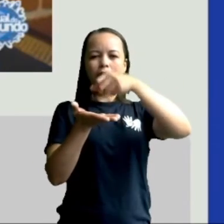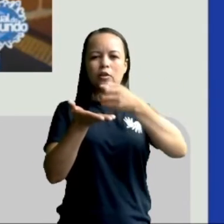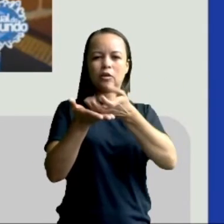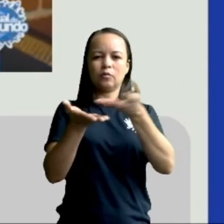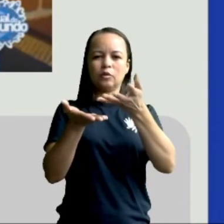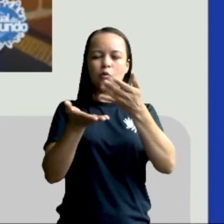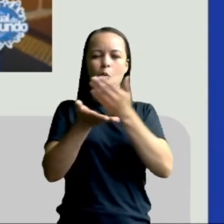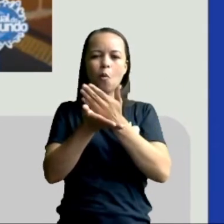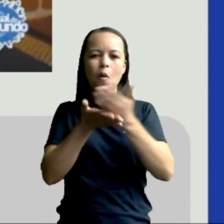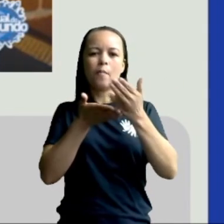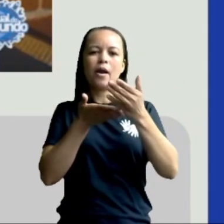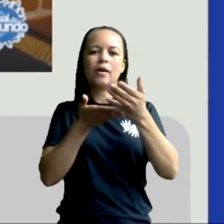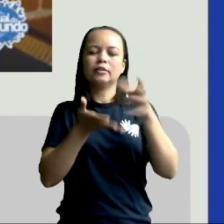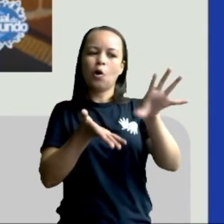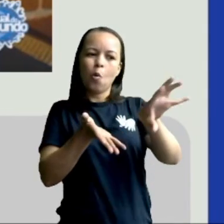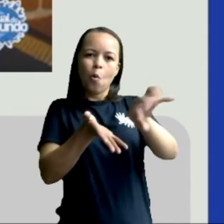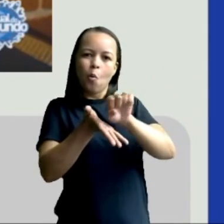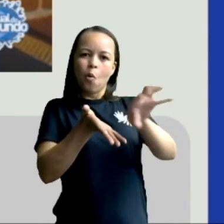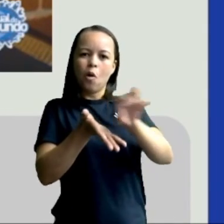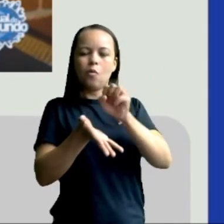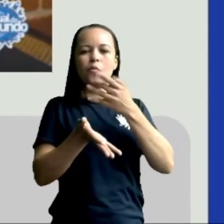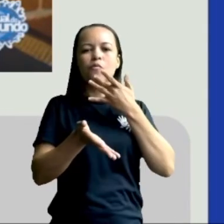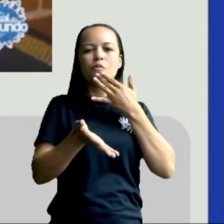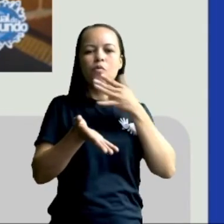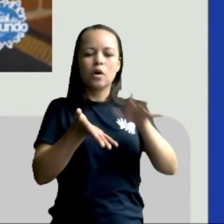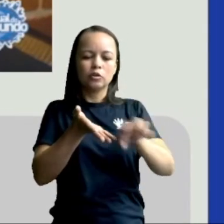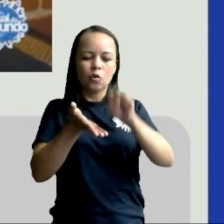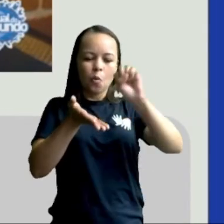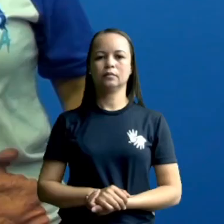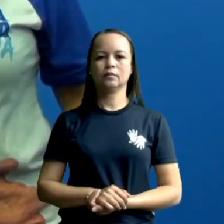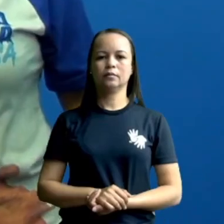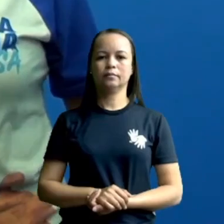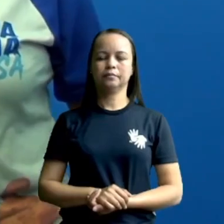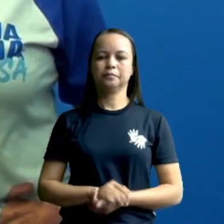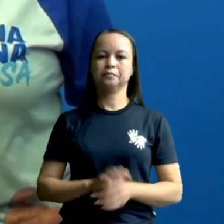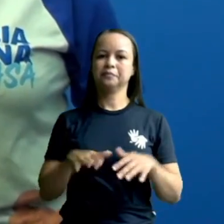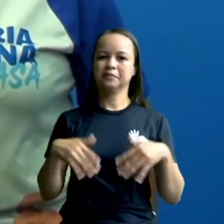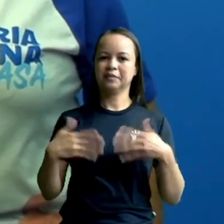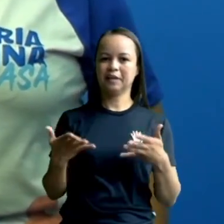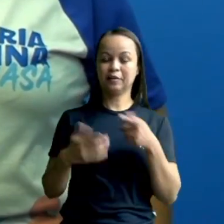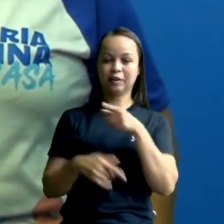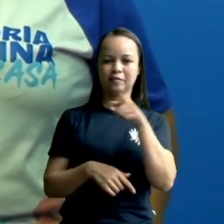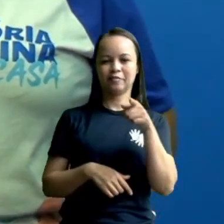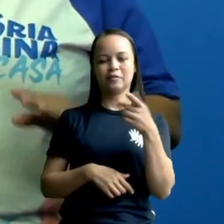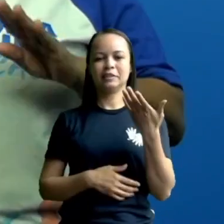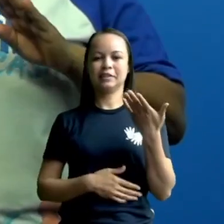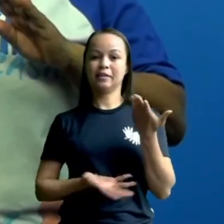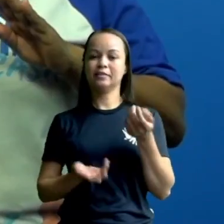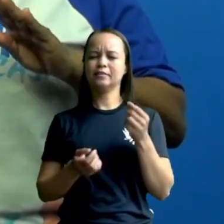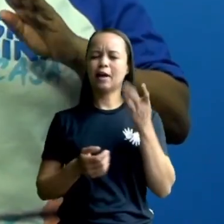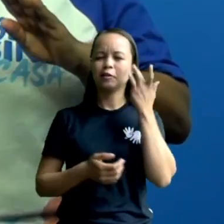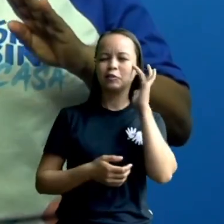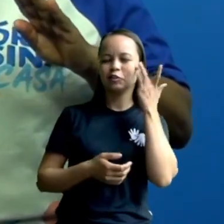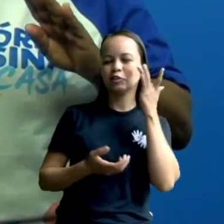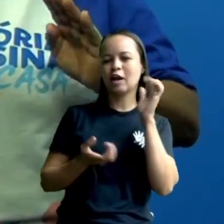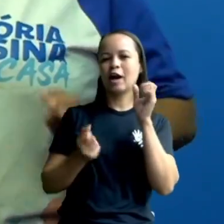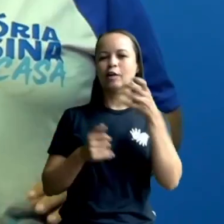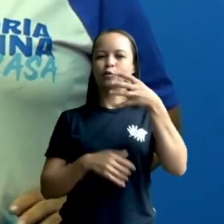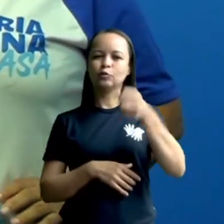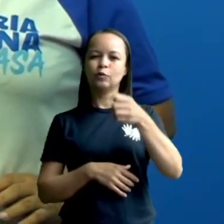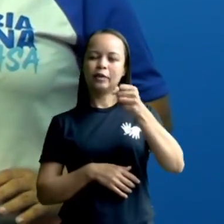sair o corante. Ele meio que puxa o corante por baixo e manda por cima. E aí, pessoal, o que é que vocês acharam do